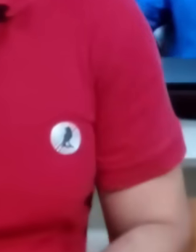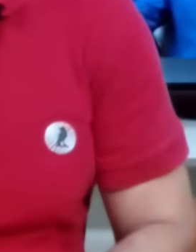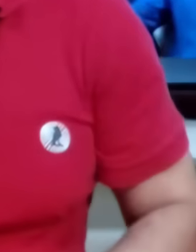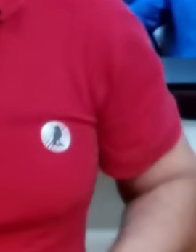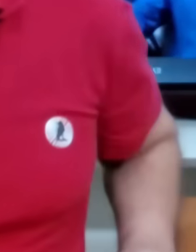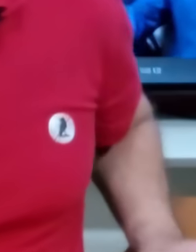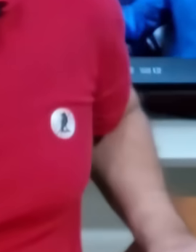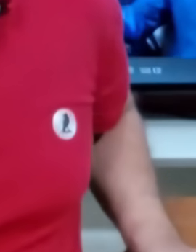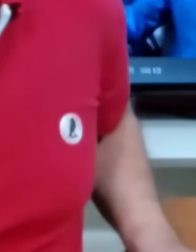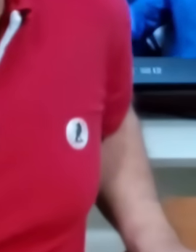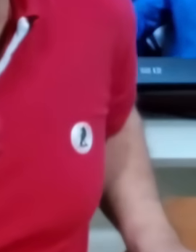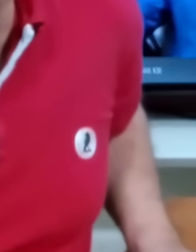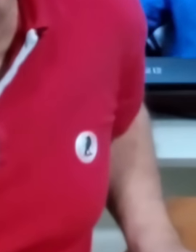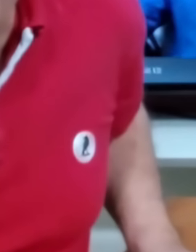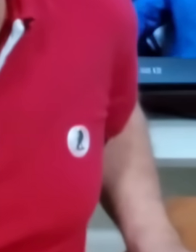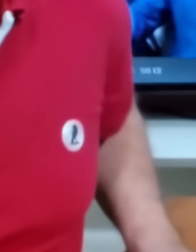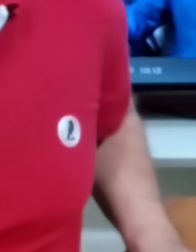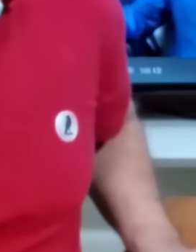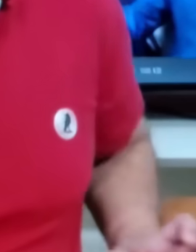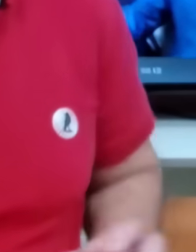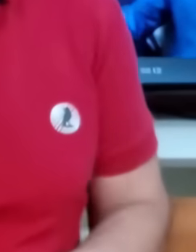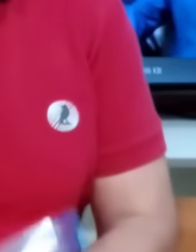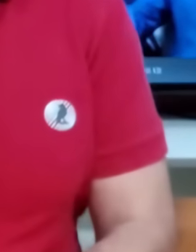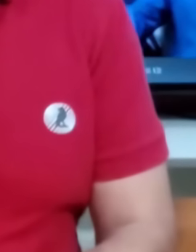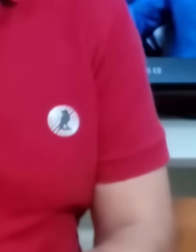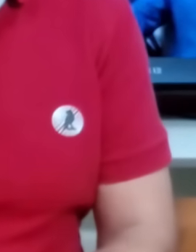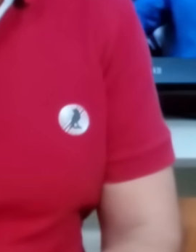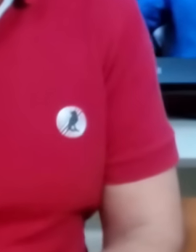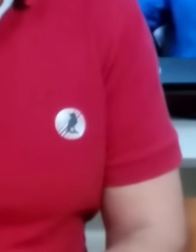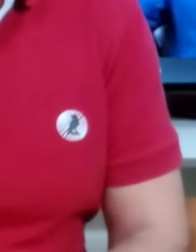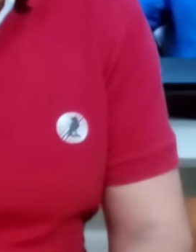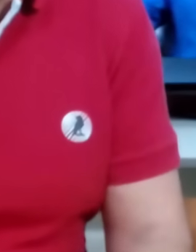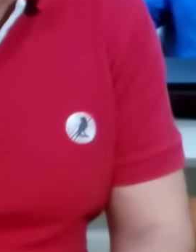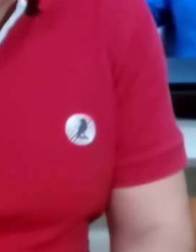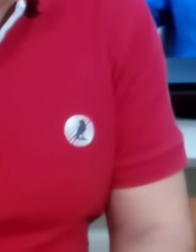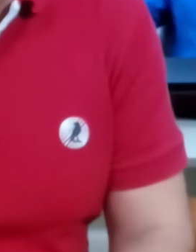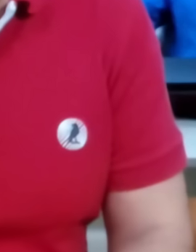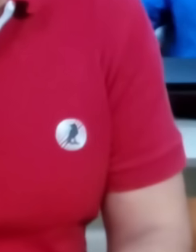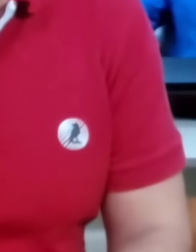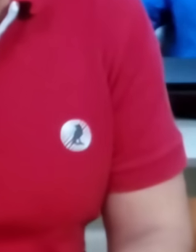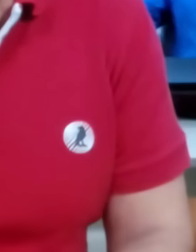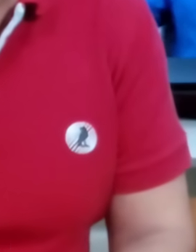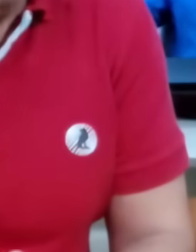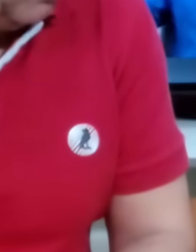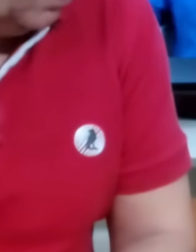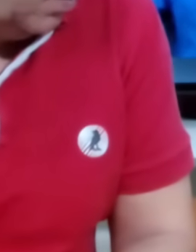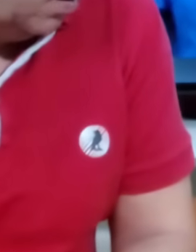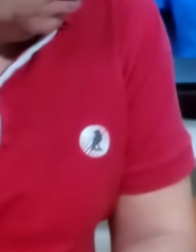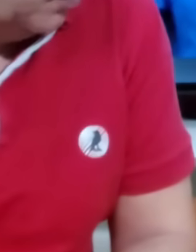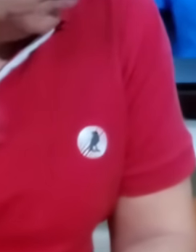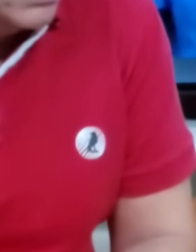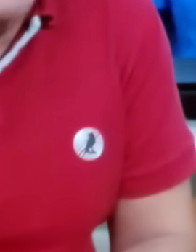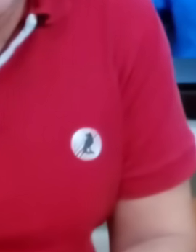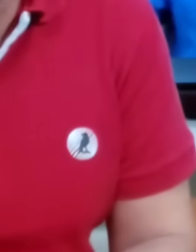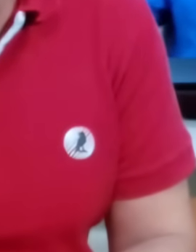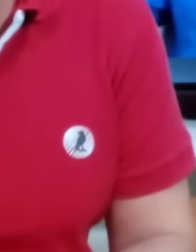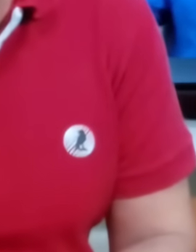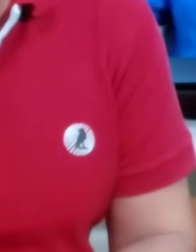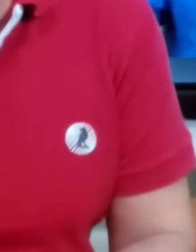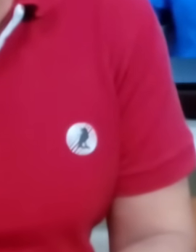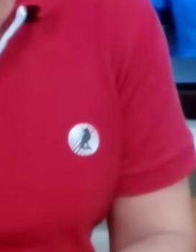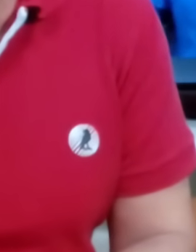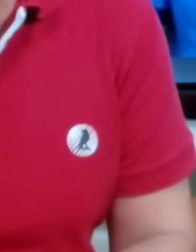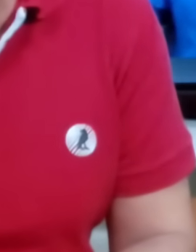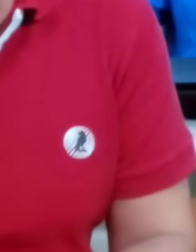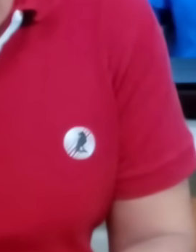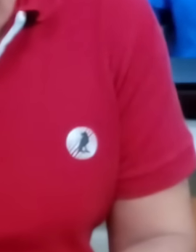Bom dia, boa tarde, boa noite ou até mesmo boa madrugada. Claro, dependendo da hora que você nos dê a honra